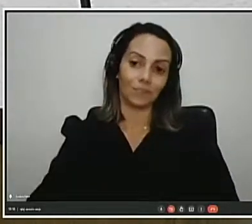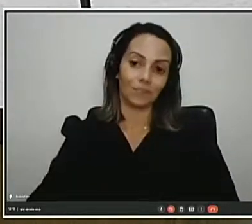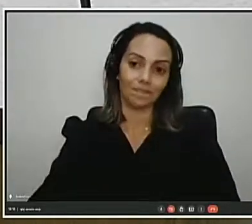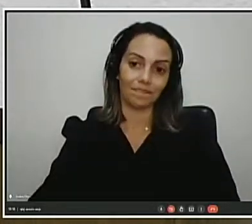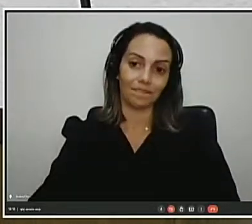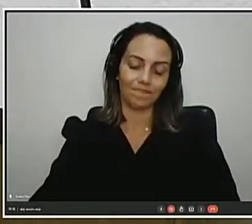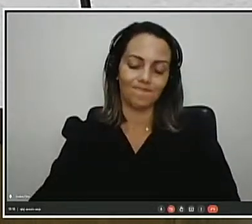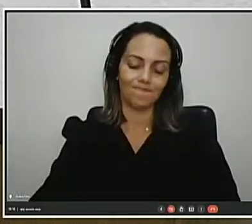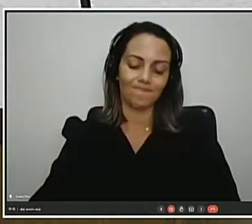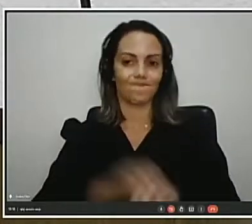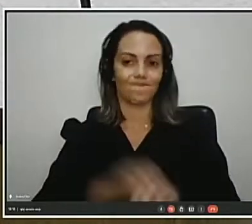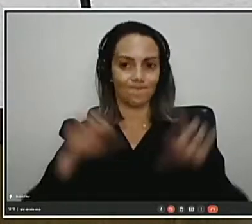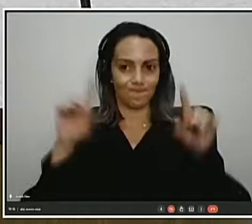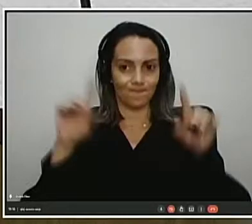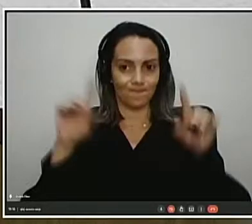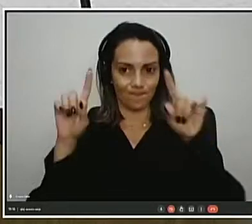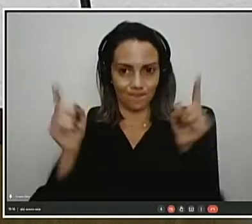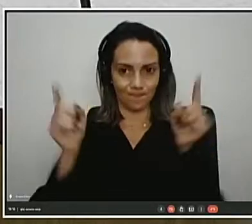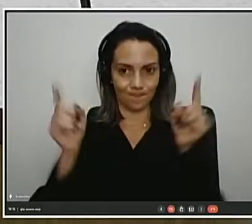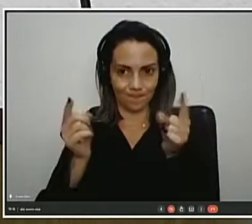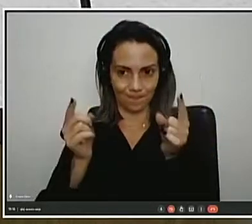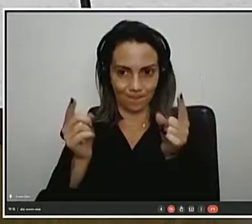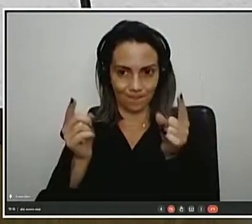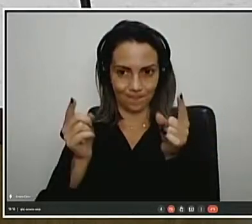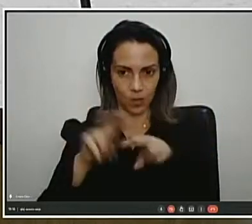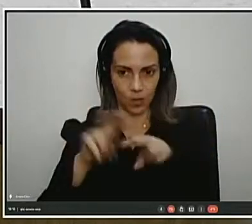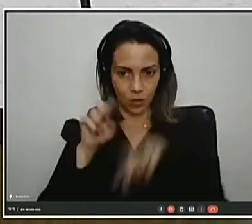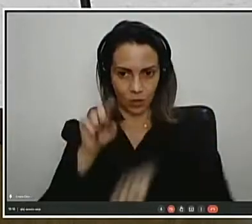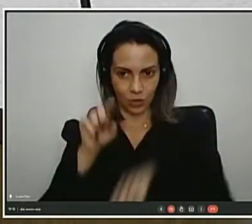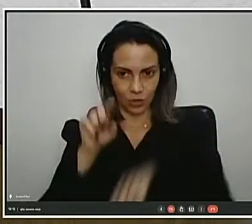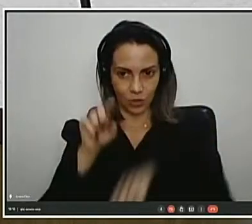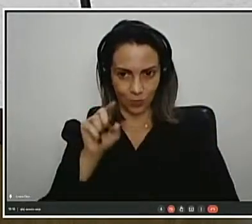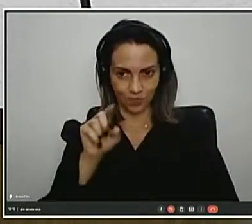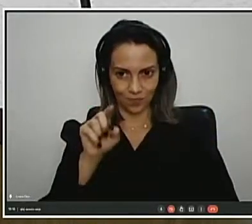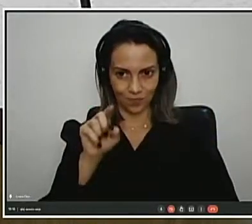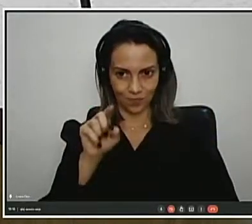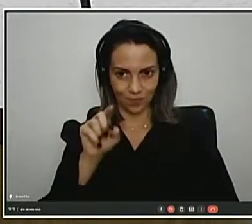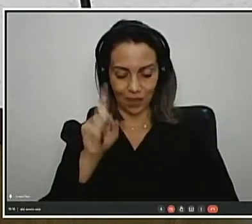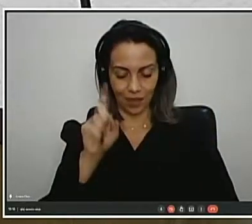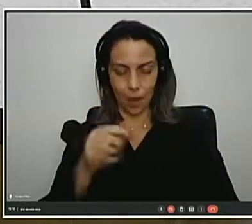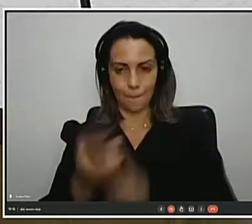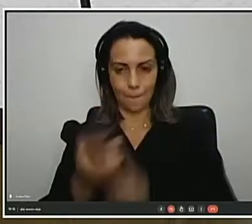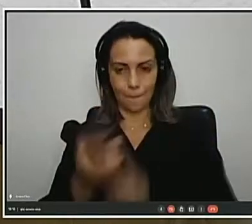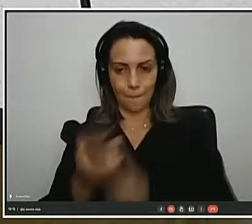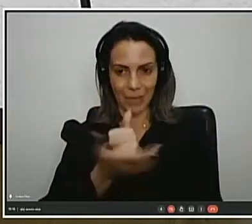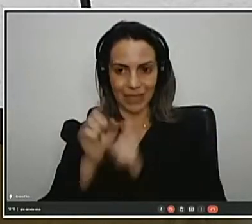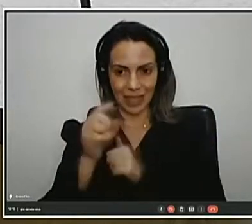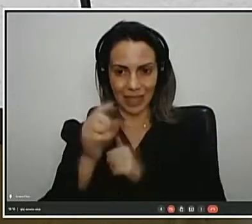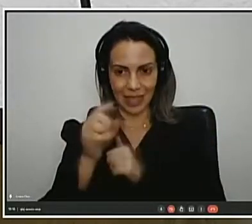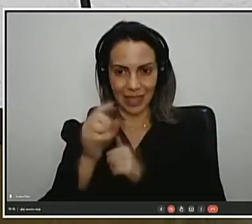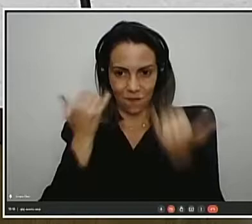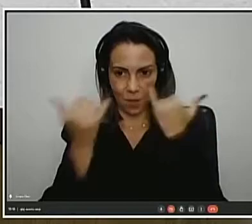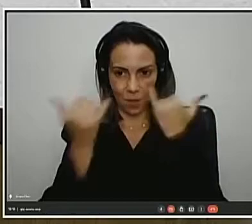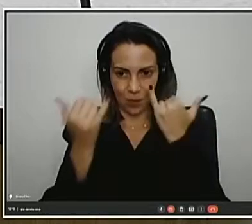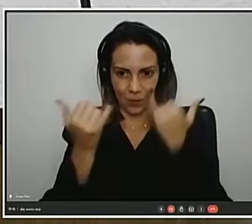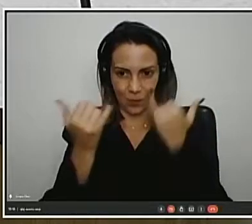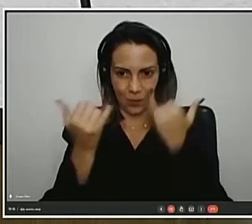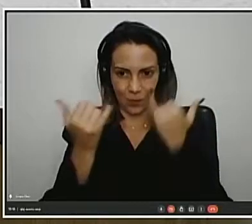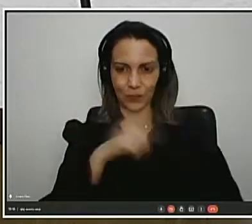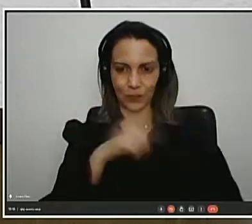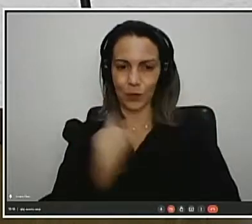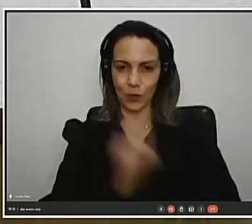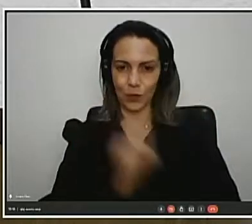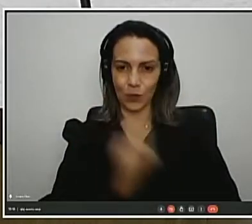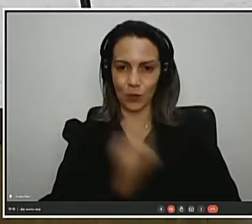Abri um parênteses aqui, até foi por isso, embasado nesses números, que com o nosso mandato a gente entrou com um projeto de